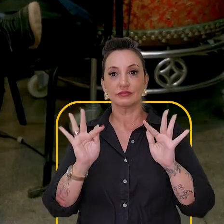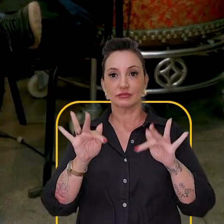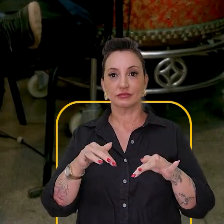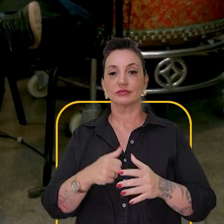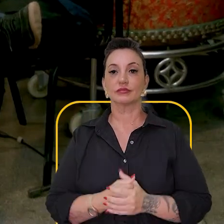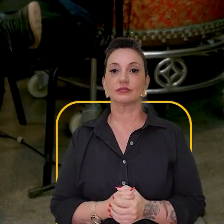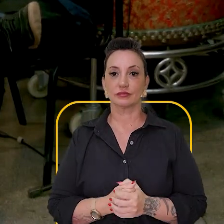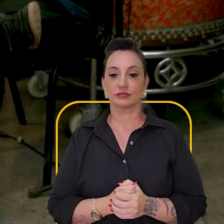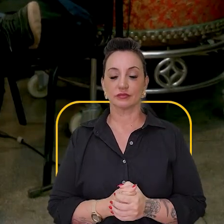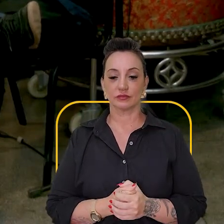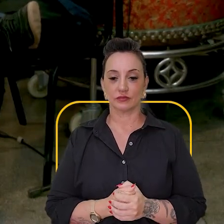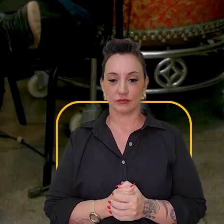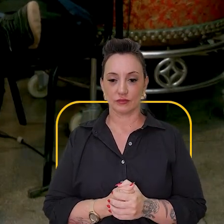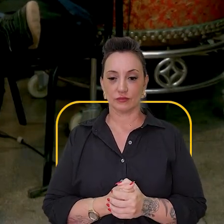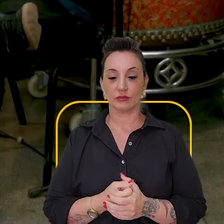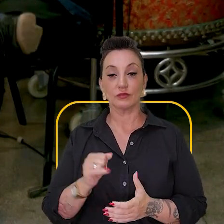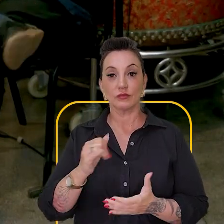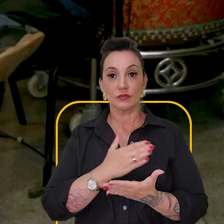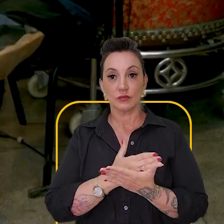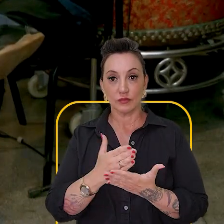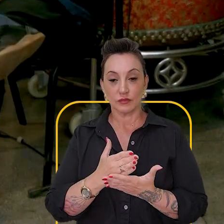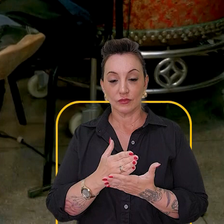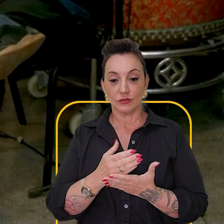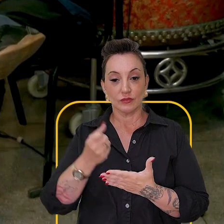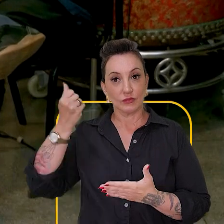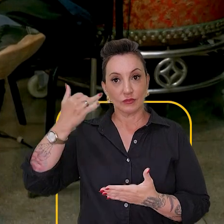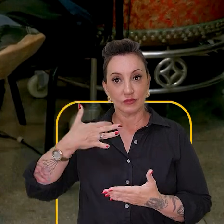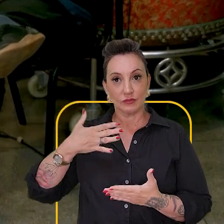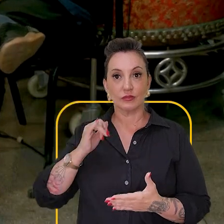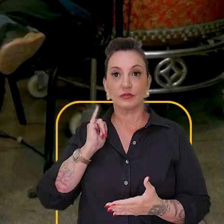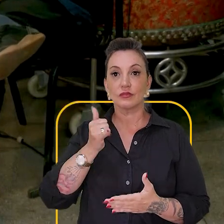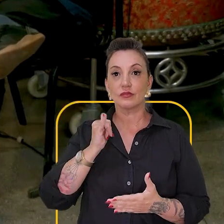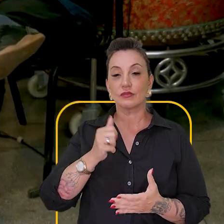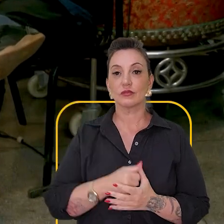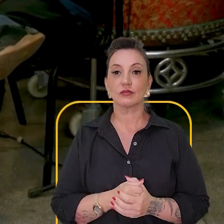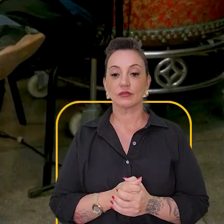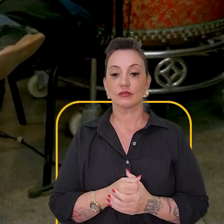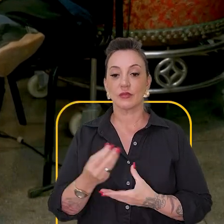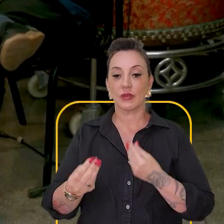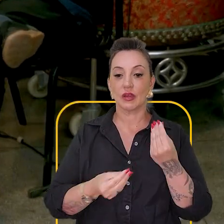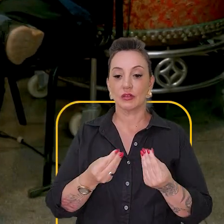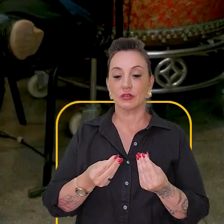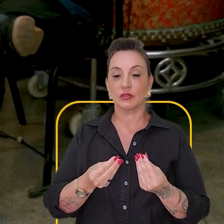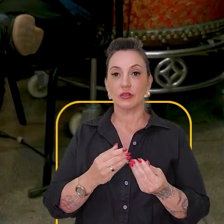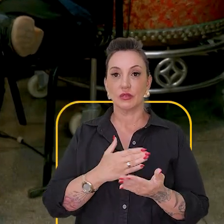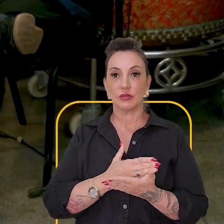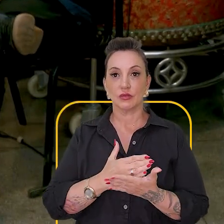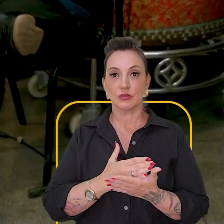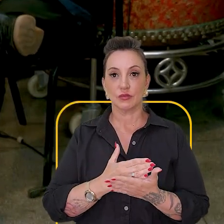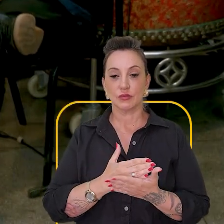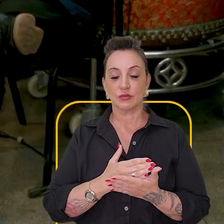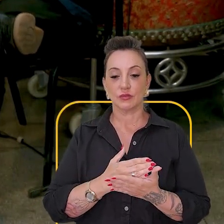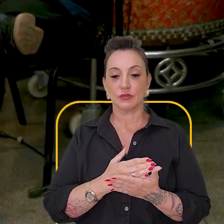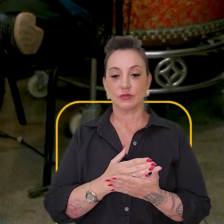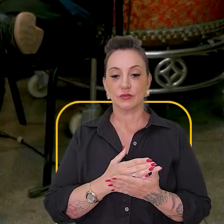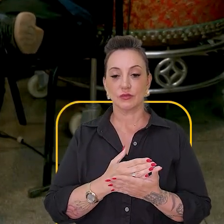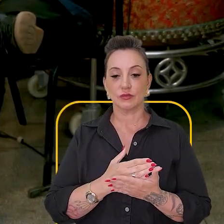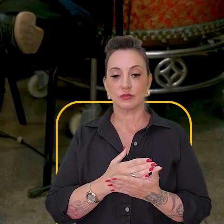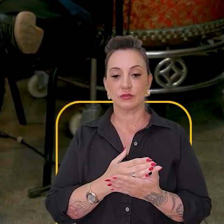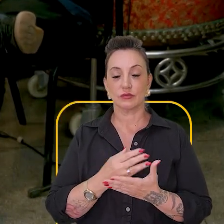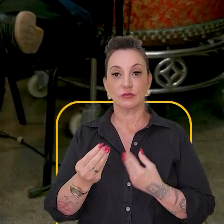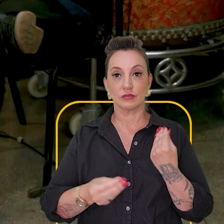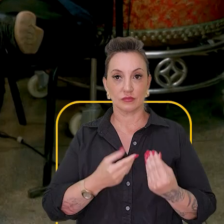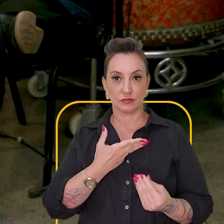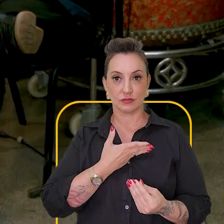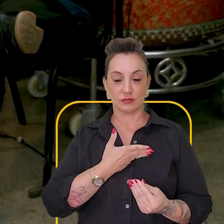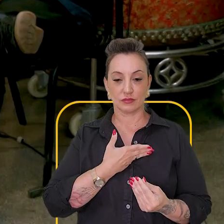pro final você começou o podcast aqui contando como se deu o seu início né você